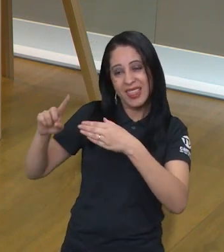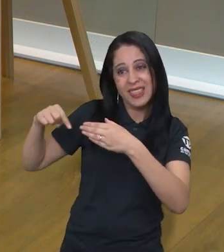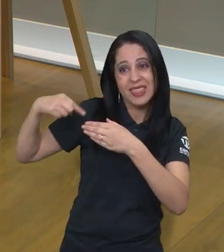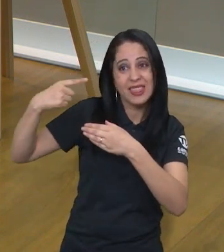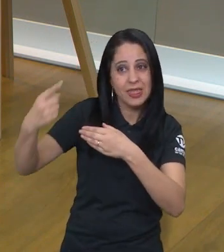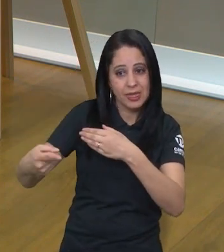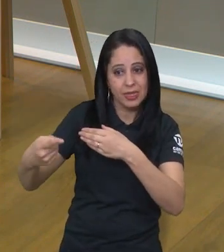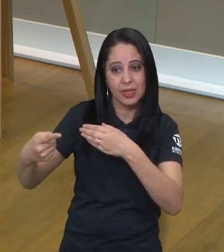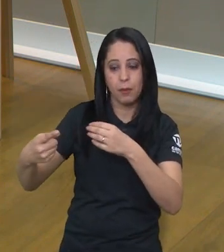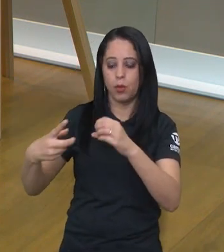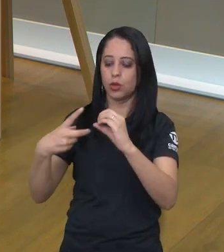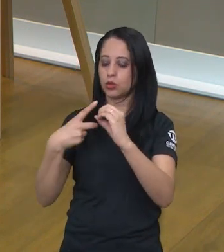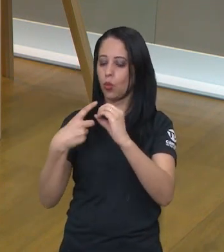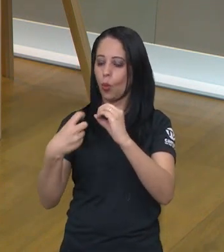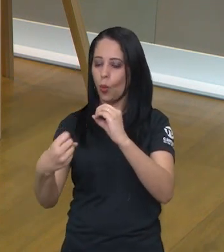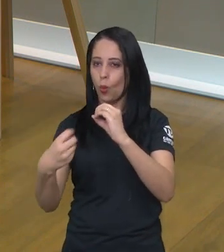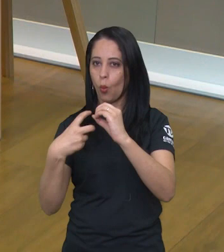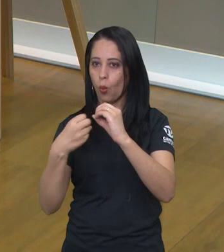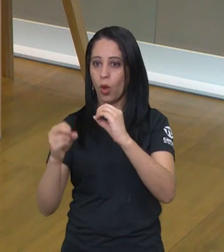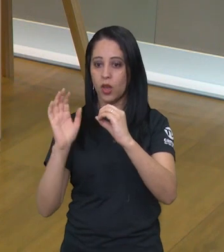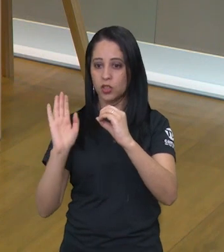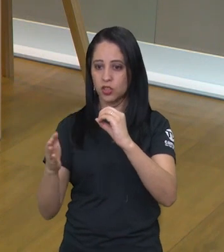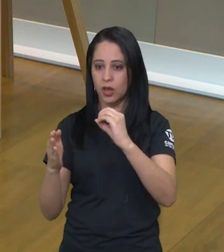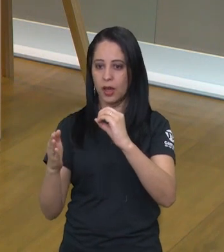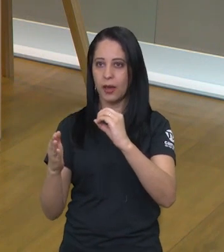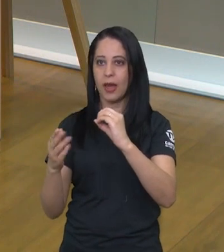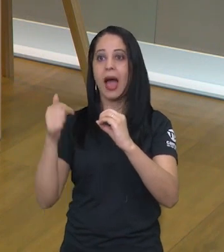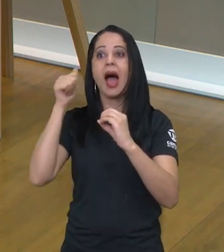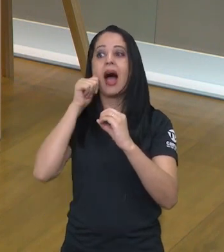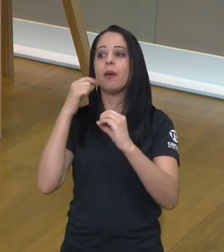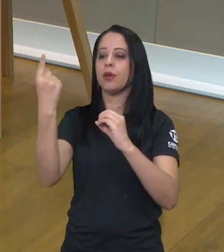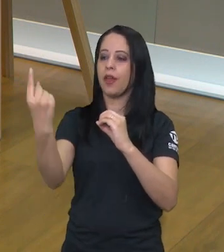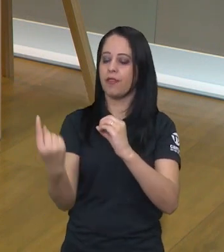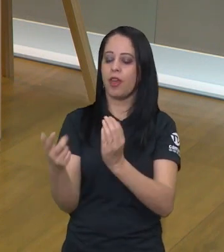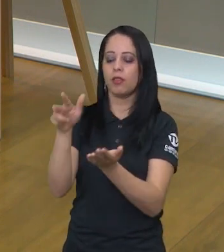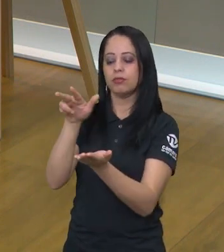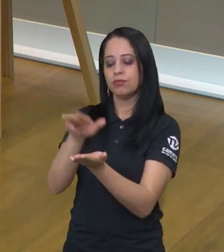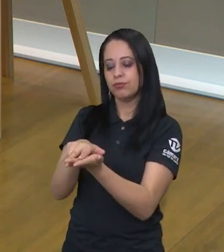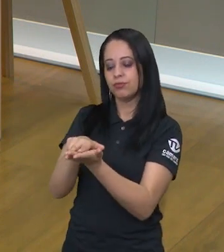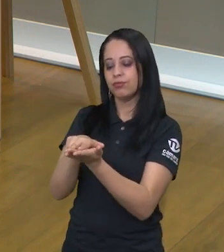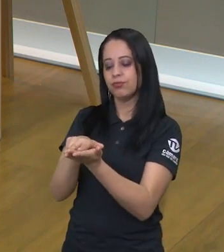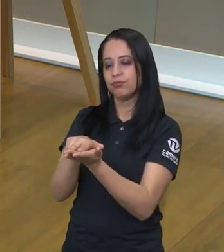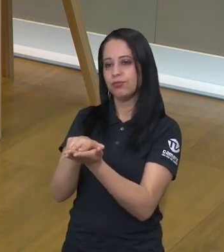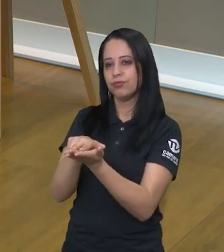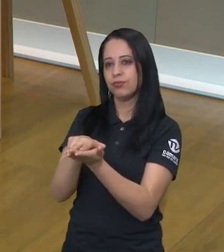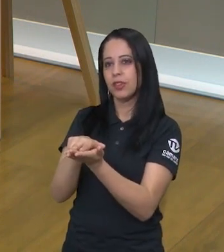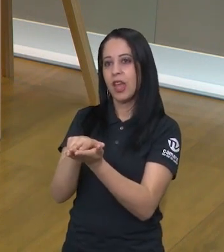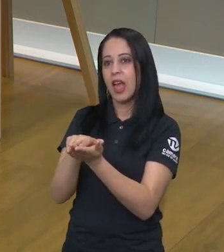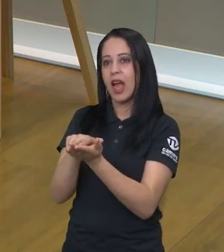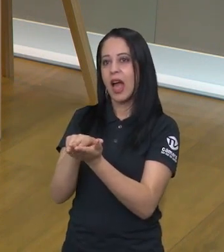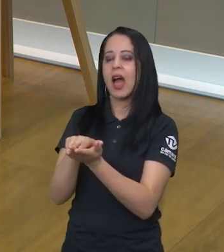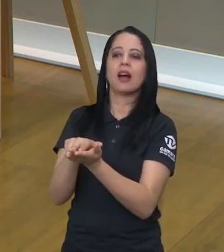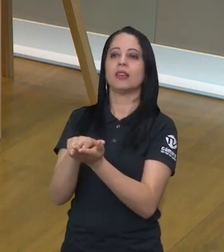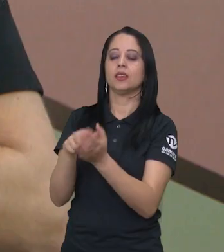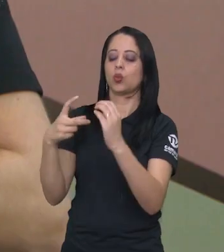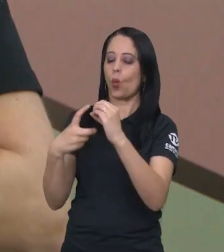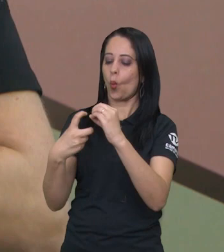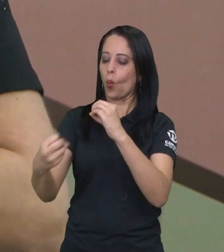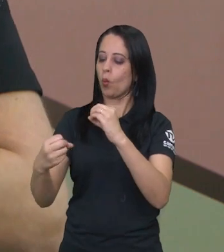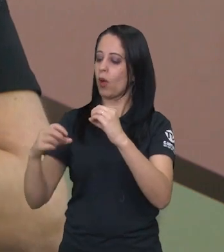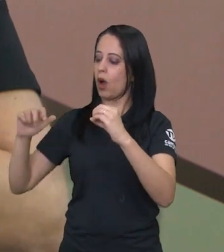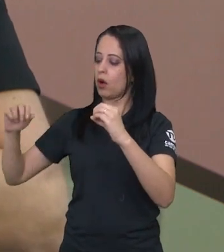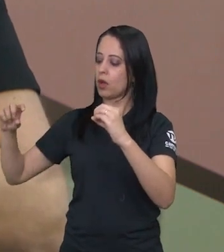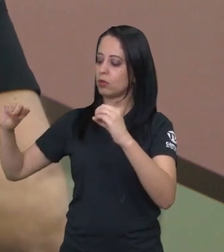a aspiração dos ovinhos, ela vai lá, a gente coloca o embrião formadinho dentro do útero. Para que aconteça